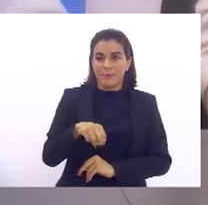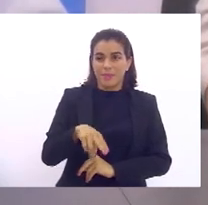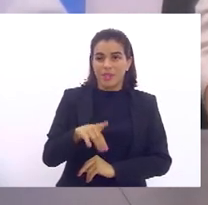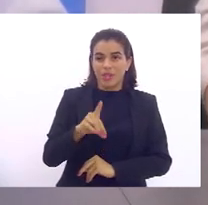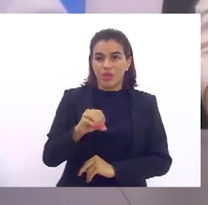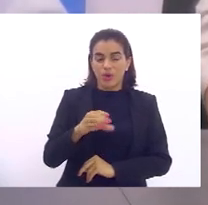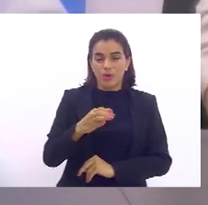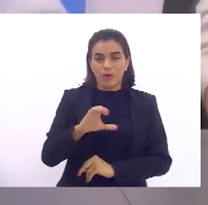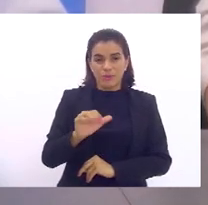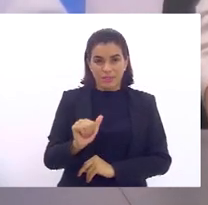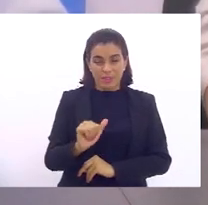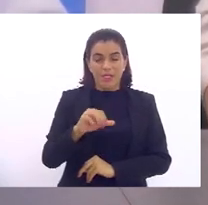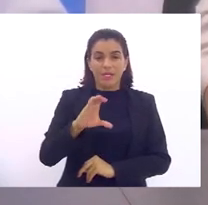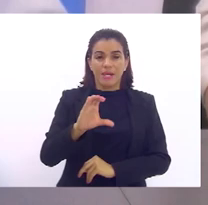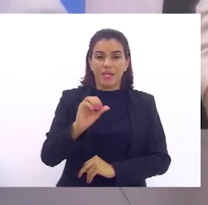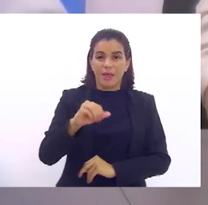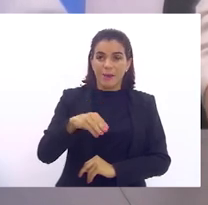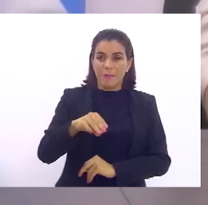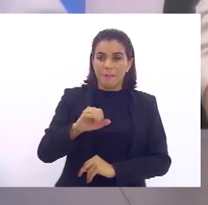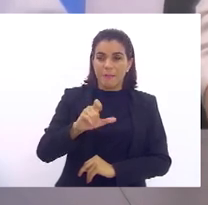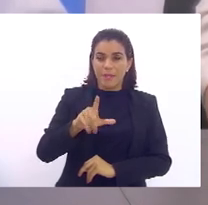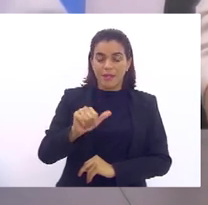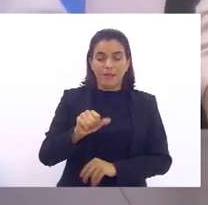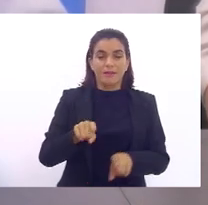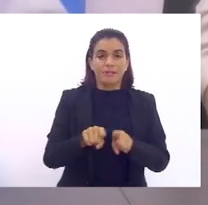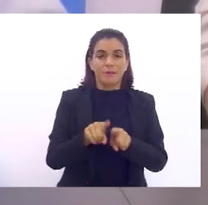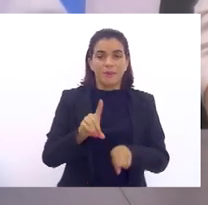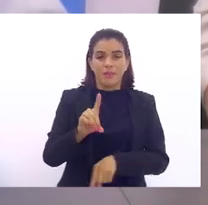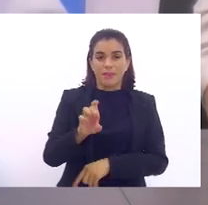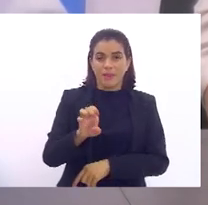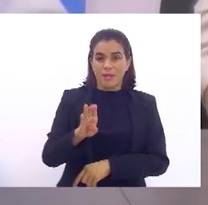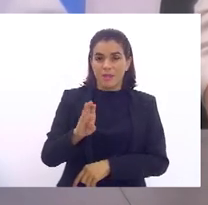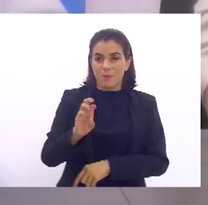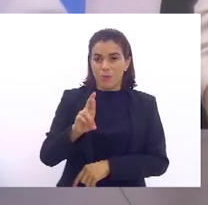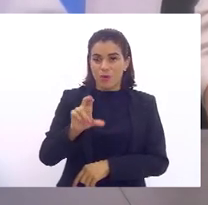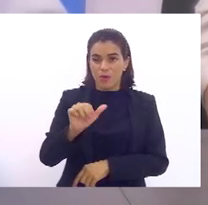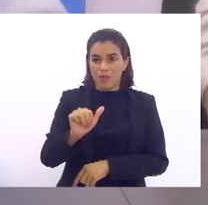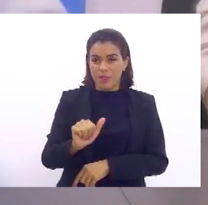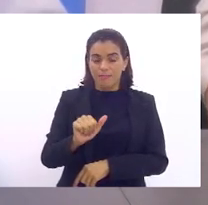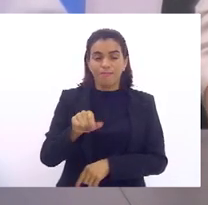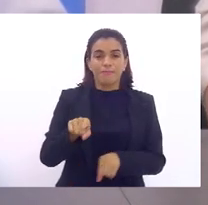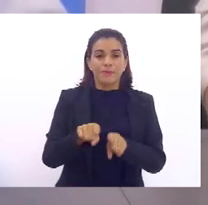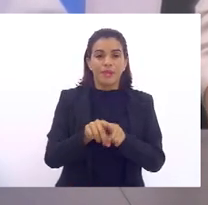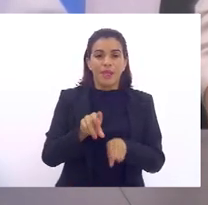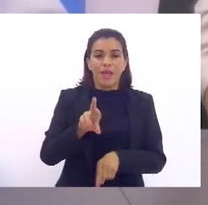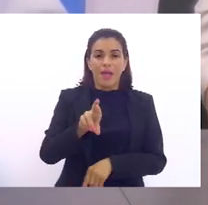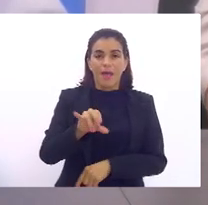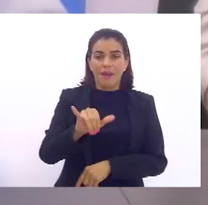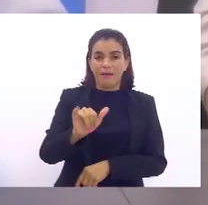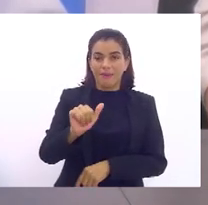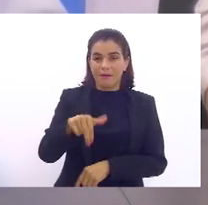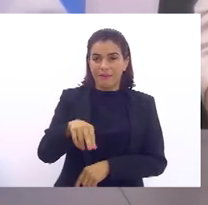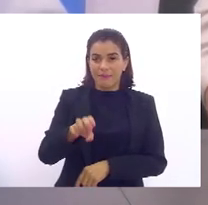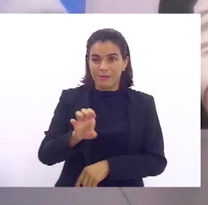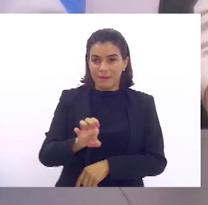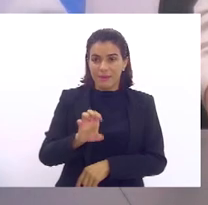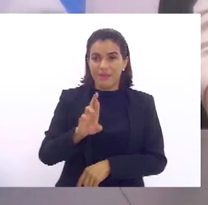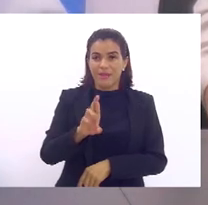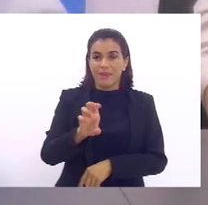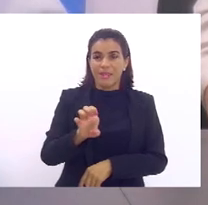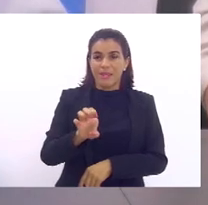Camila Pires muito obrigada pela Débora Rodrigues muito obrigada pela Rane Soares e pela Renata